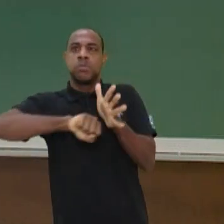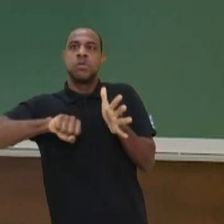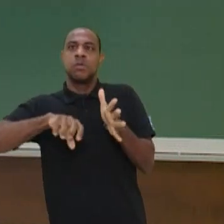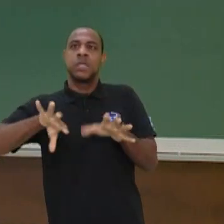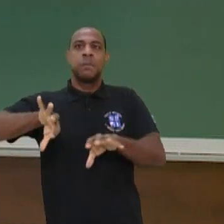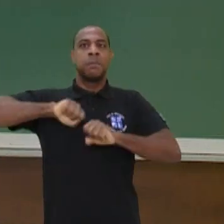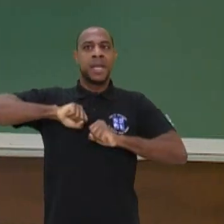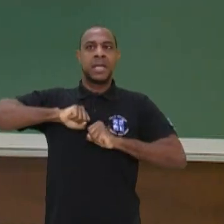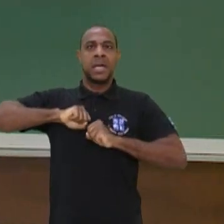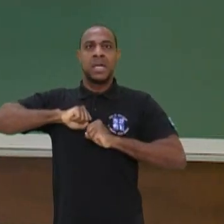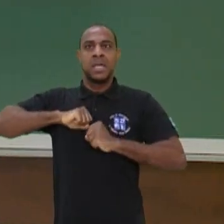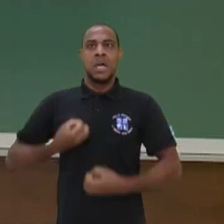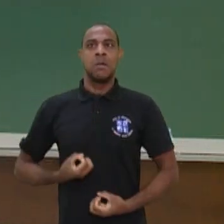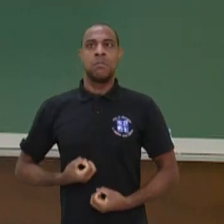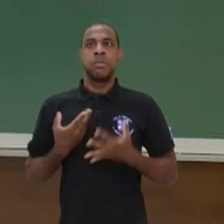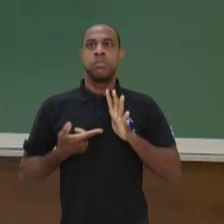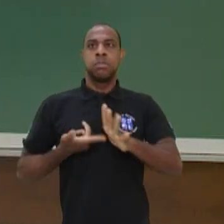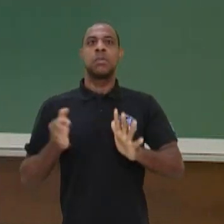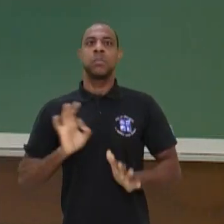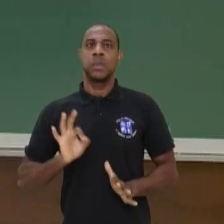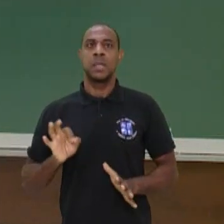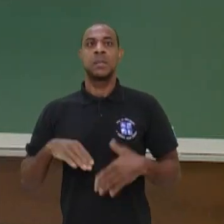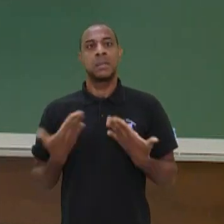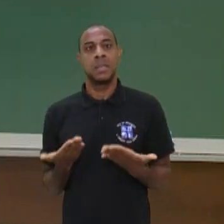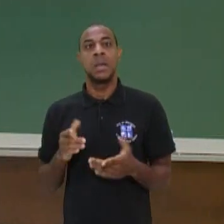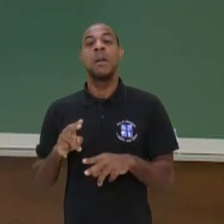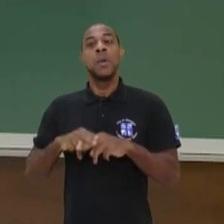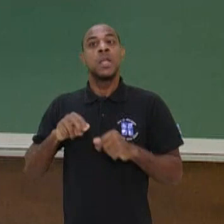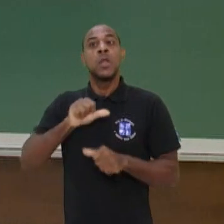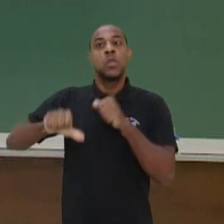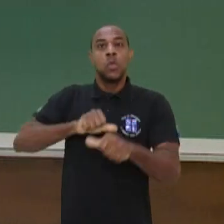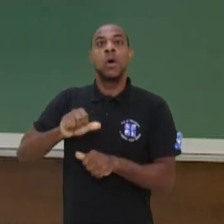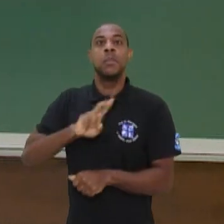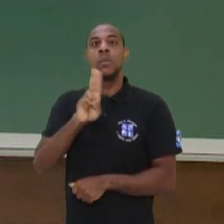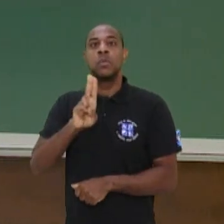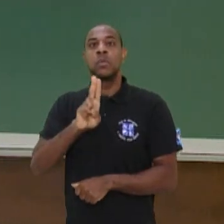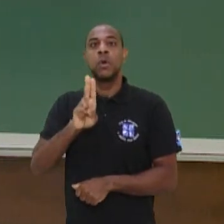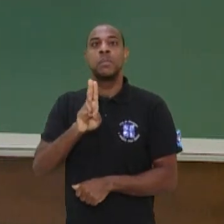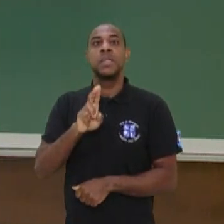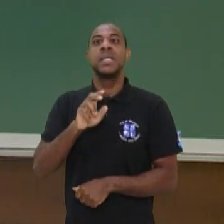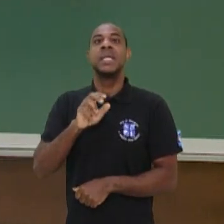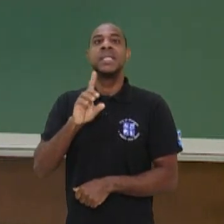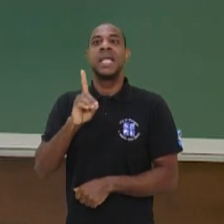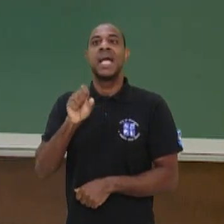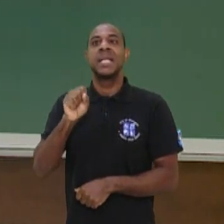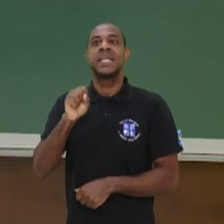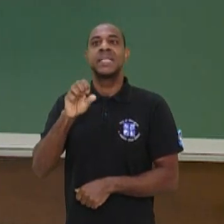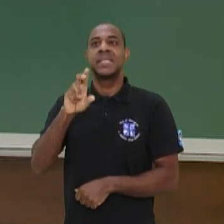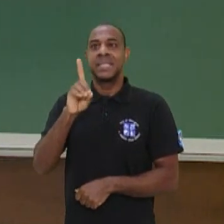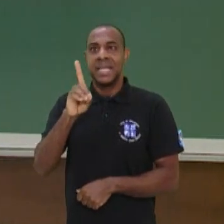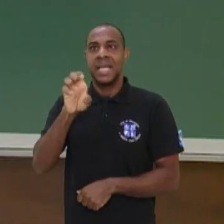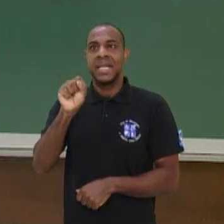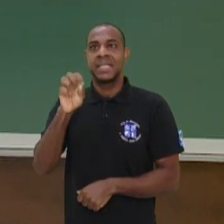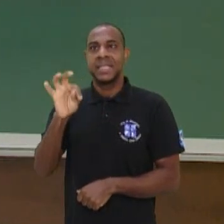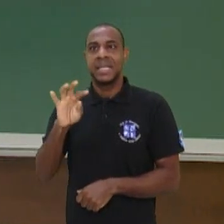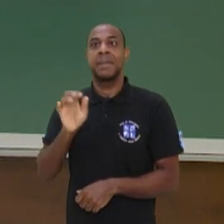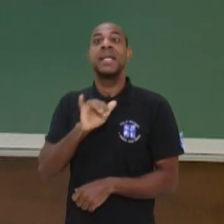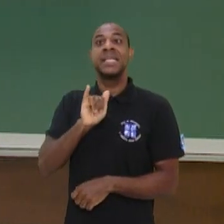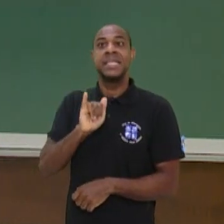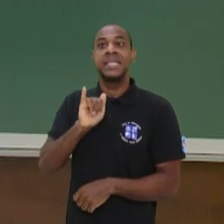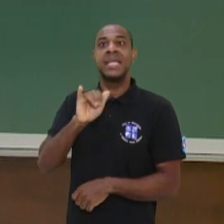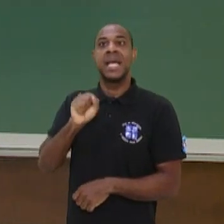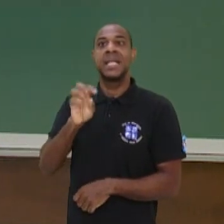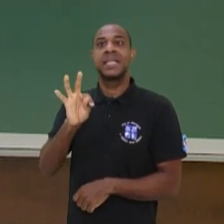se manifestou em você. Por isso a orientação de mudar de DST para IST. Vamos a uma primeira